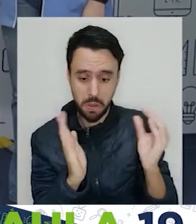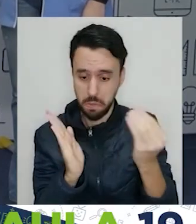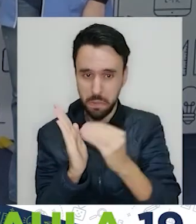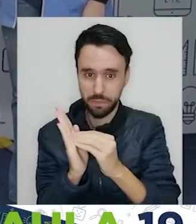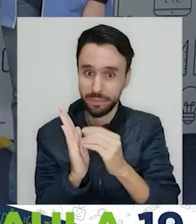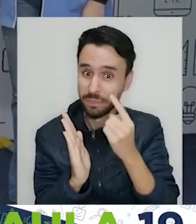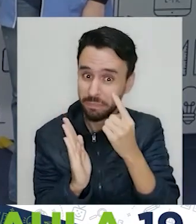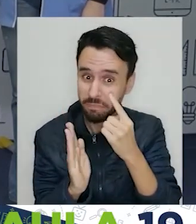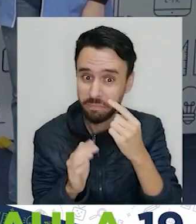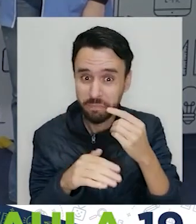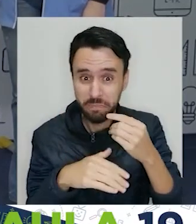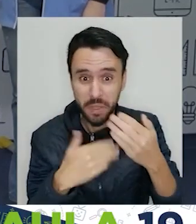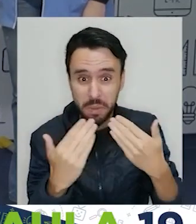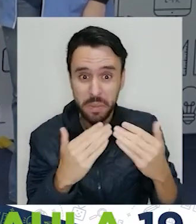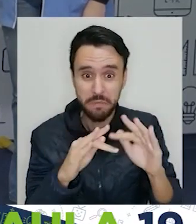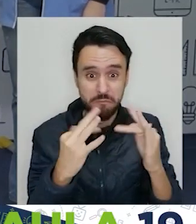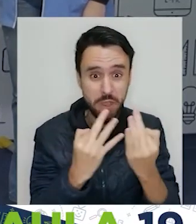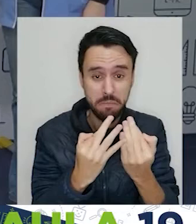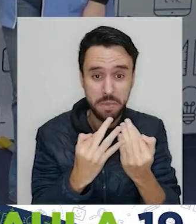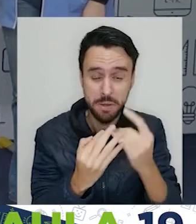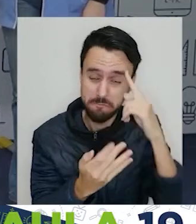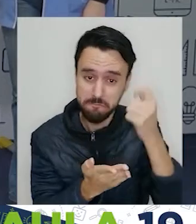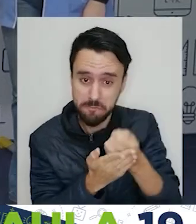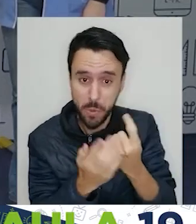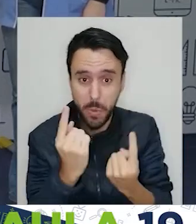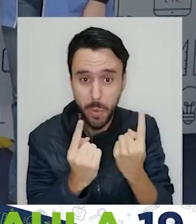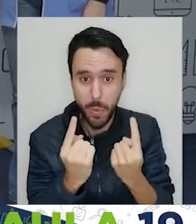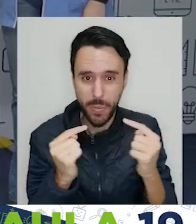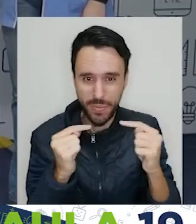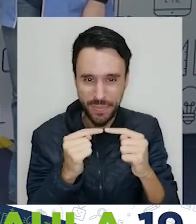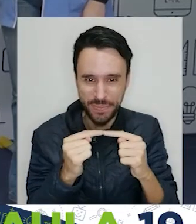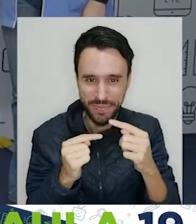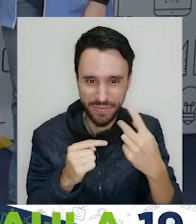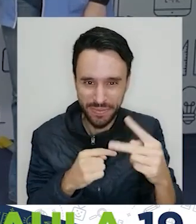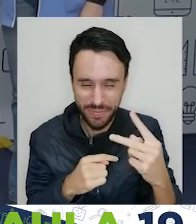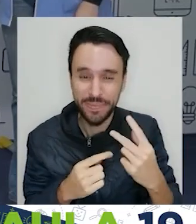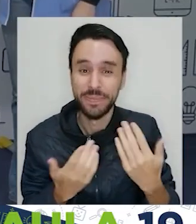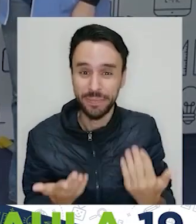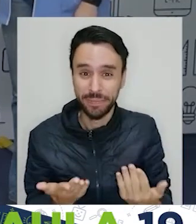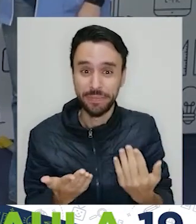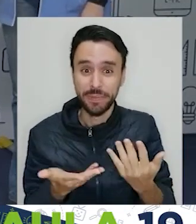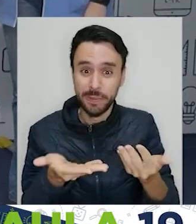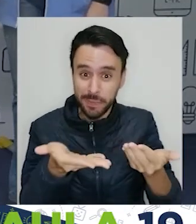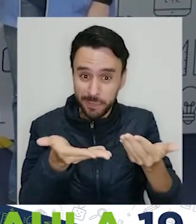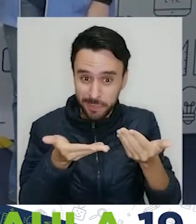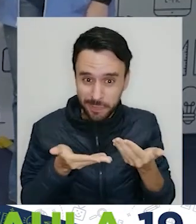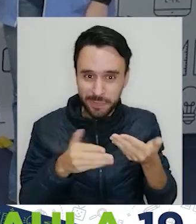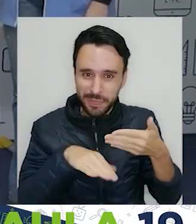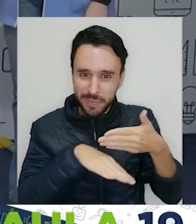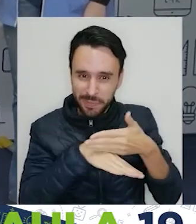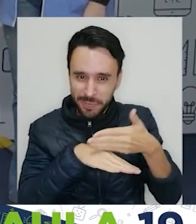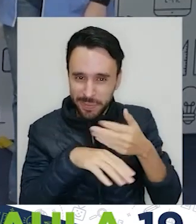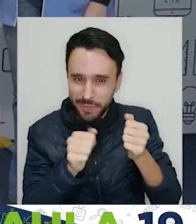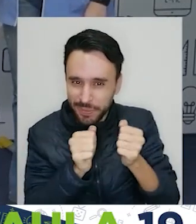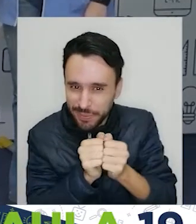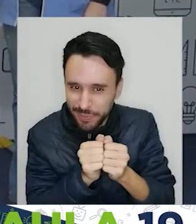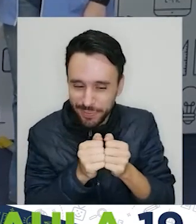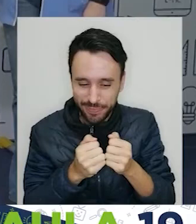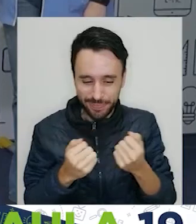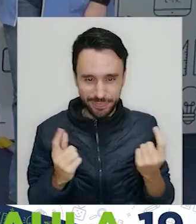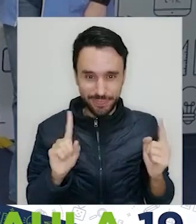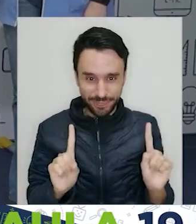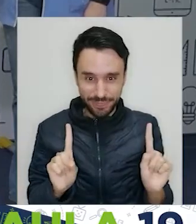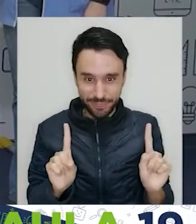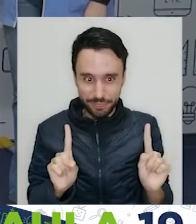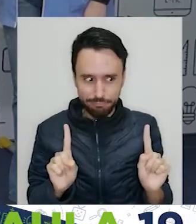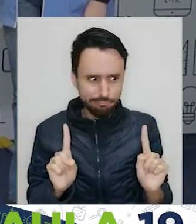de vocês. Mas nesse momento eu convido vocês a participarem junto aqui comigo e com a professora Suzy.